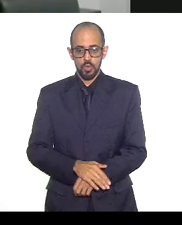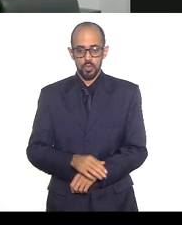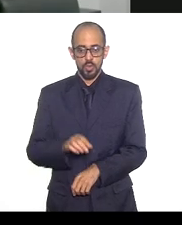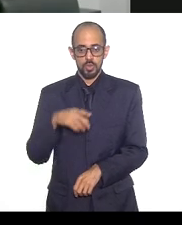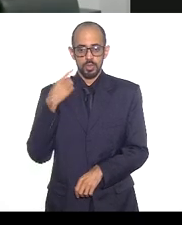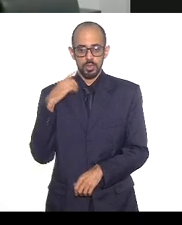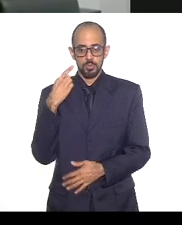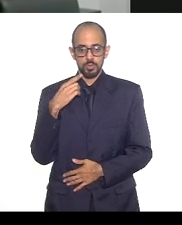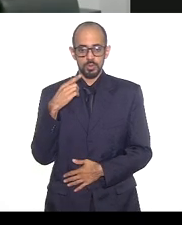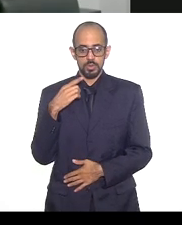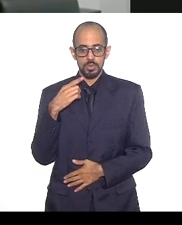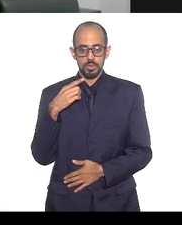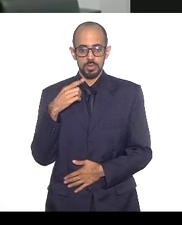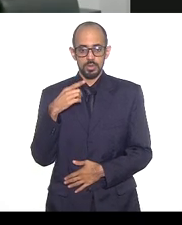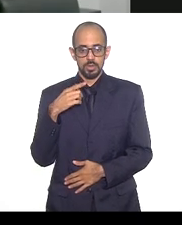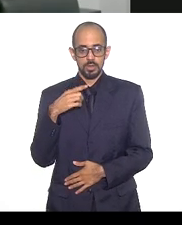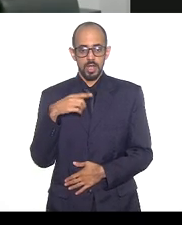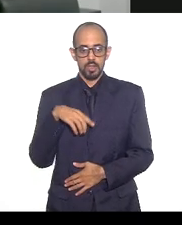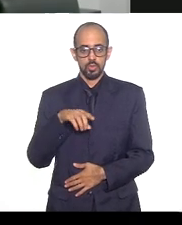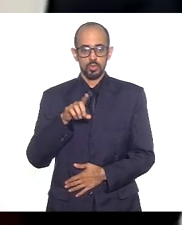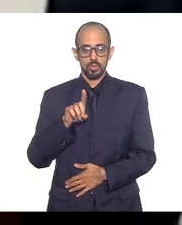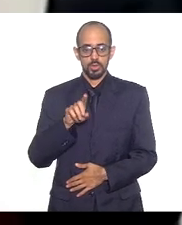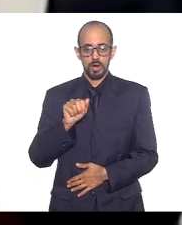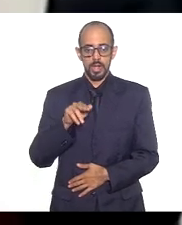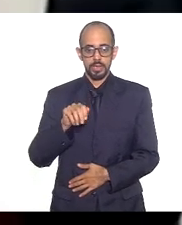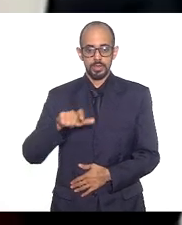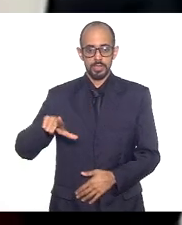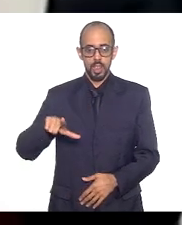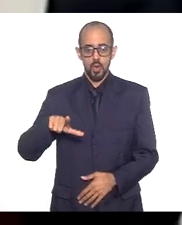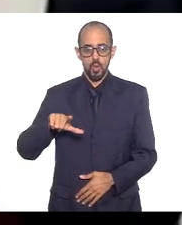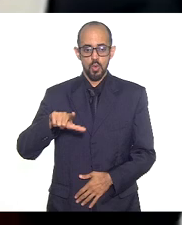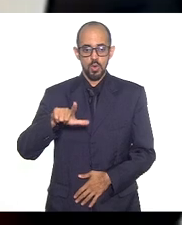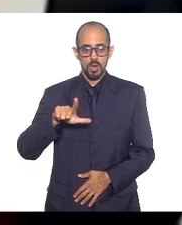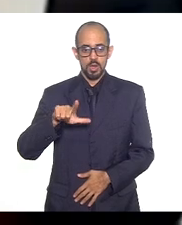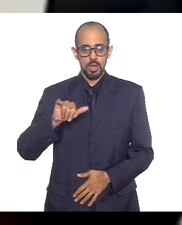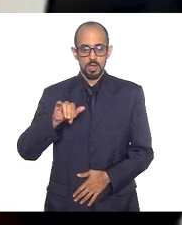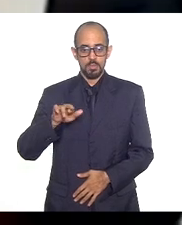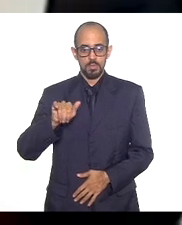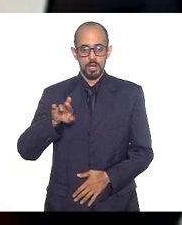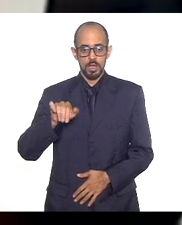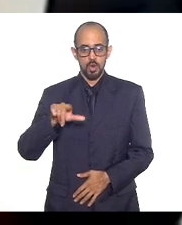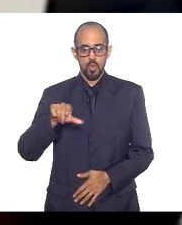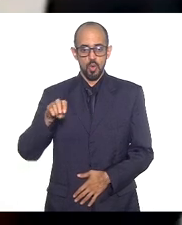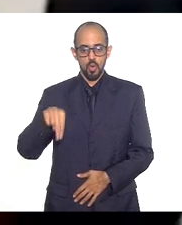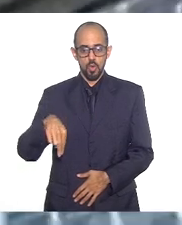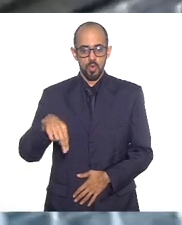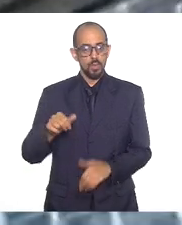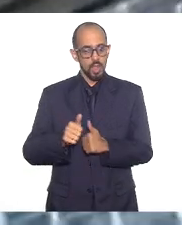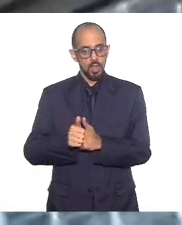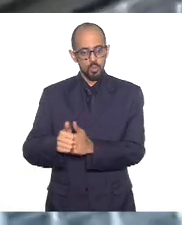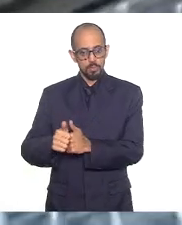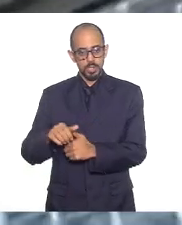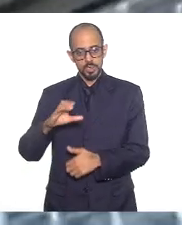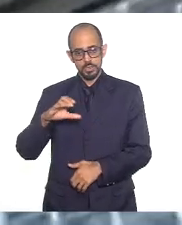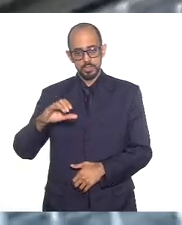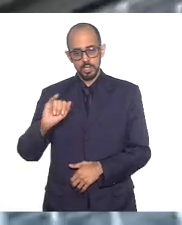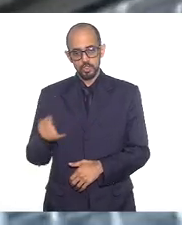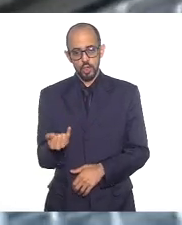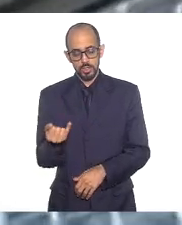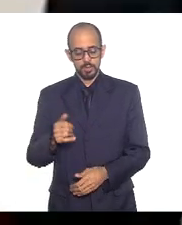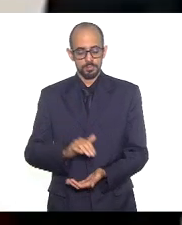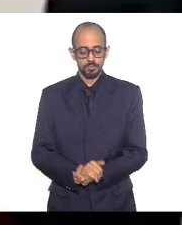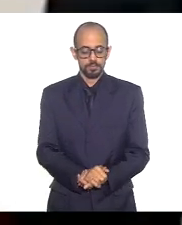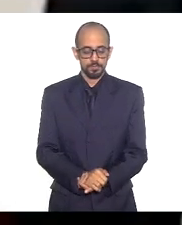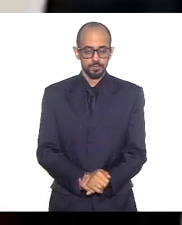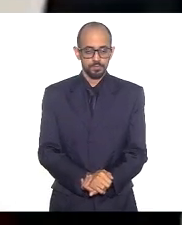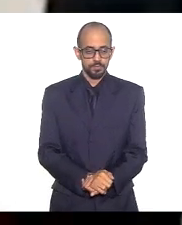Deputado Wellington José. Deputado Daniel Librelon. Tem que parecer da CCJ, presidente. Pela